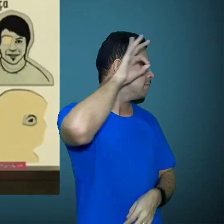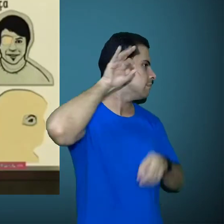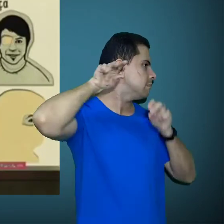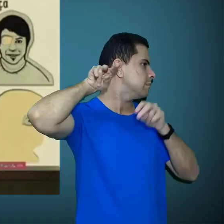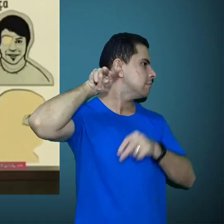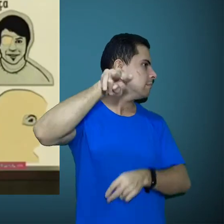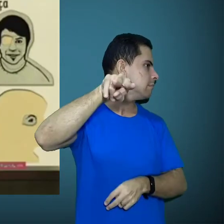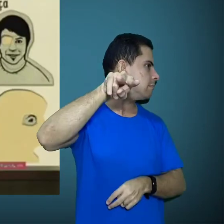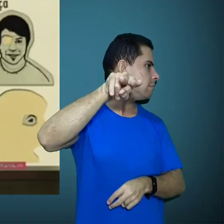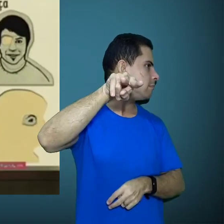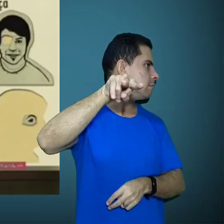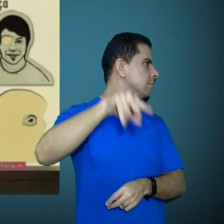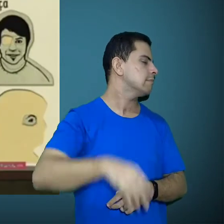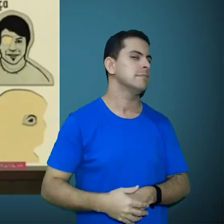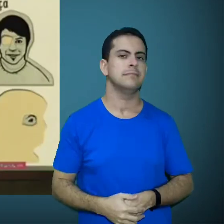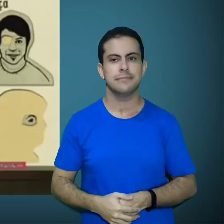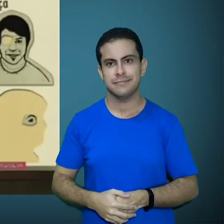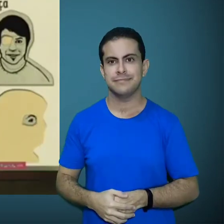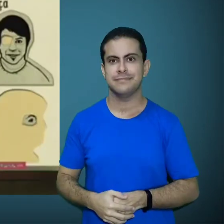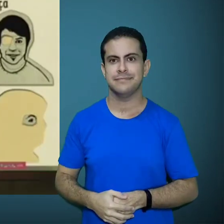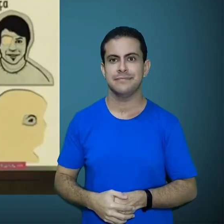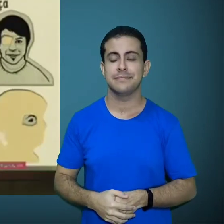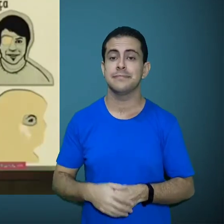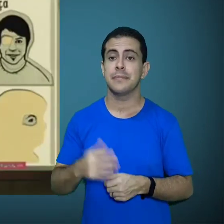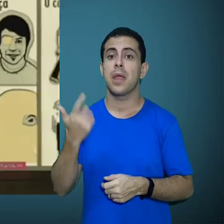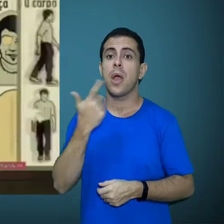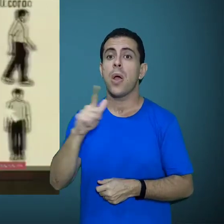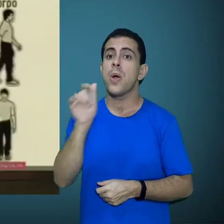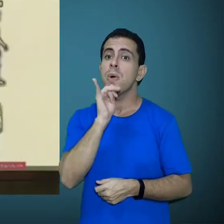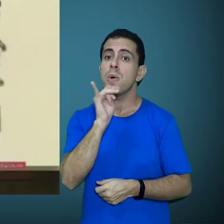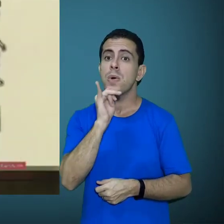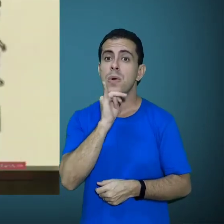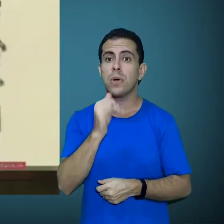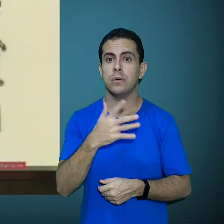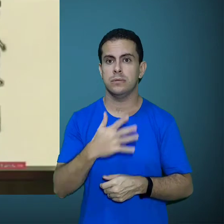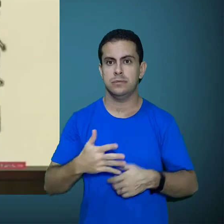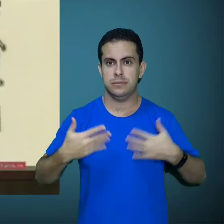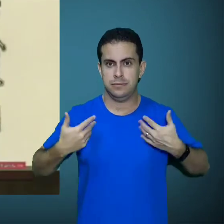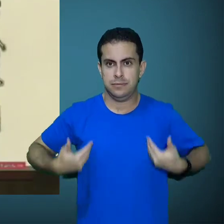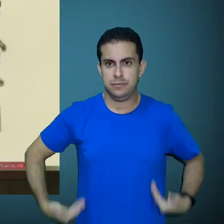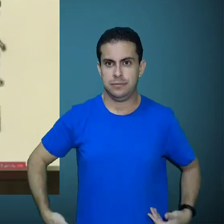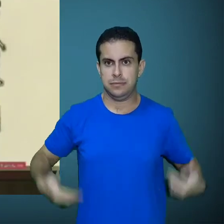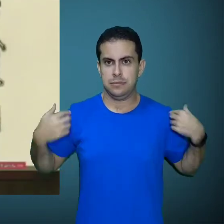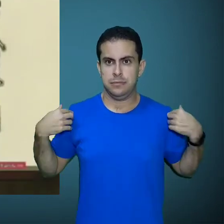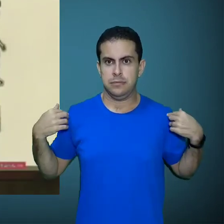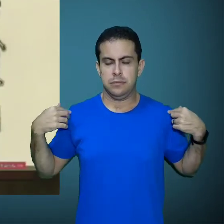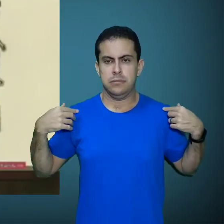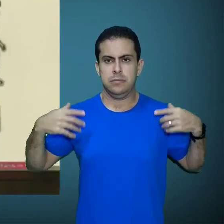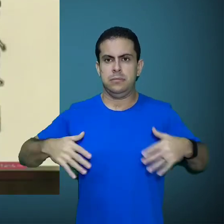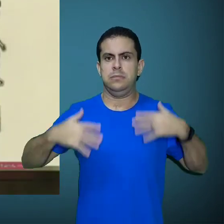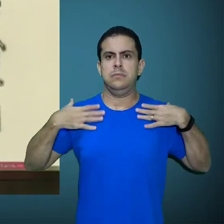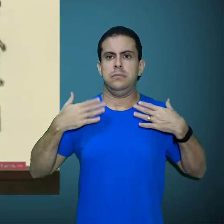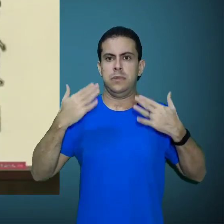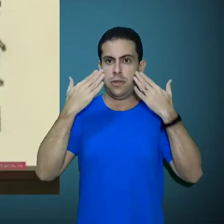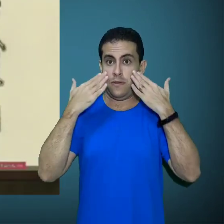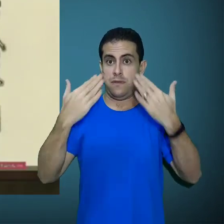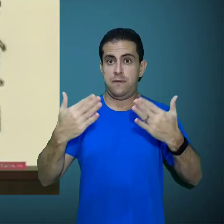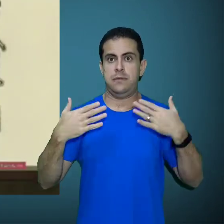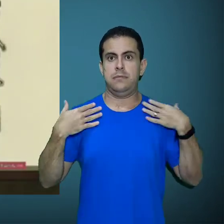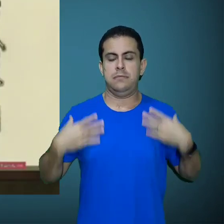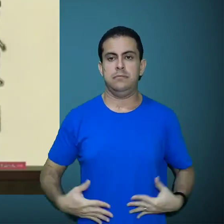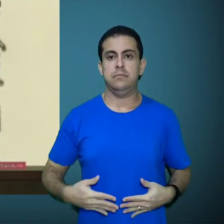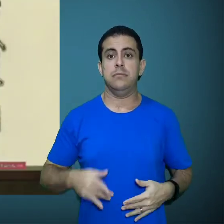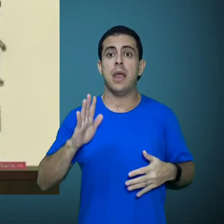olhos olhavam para frente e uma cabeça ficava de lado. Um outro exemplo era o busto e os ombros, que eram reproduzidos muito melhor de